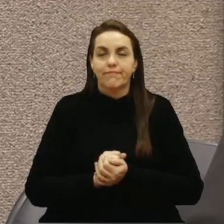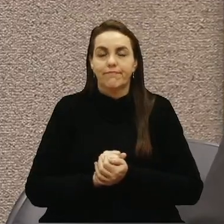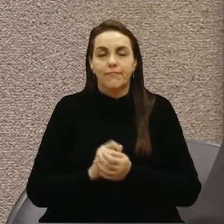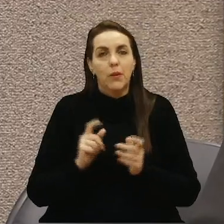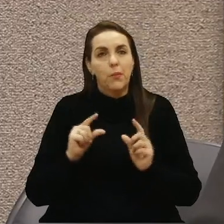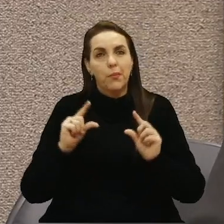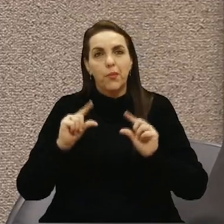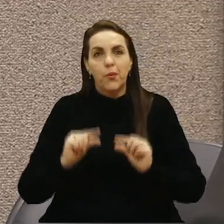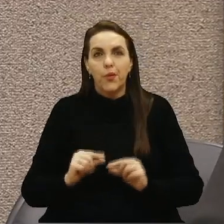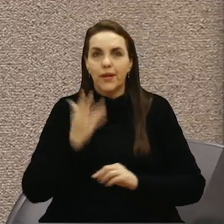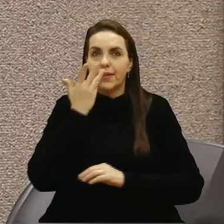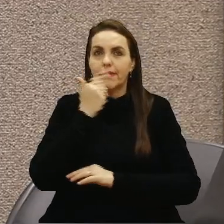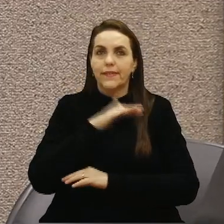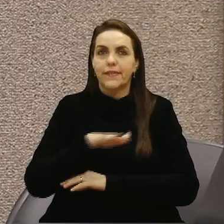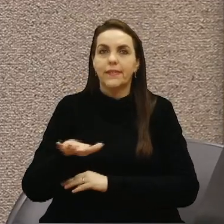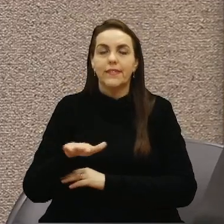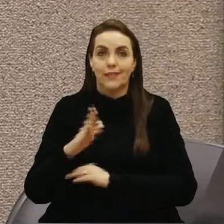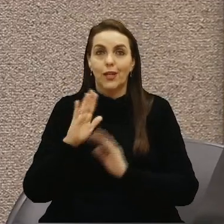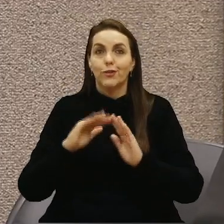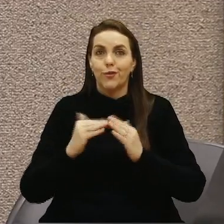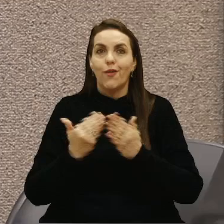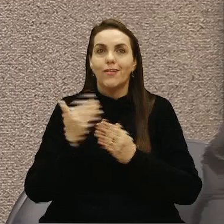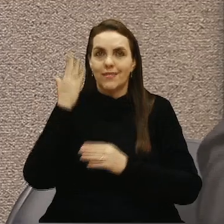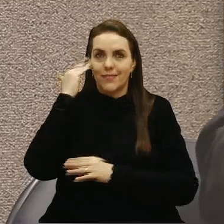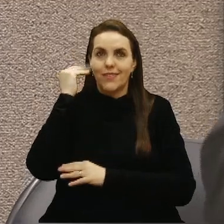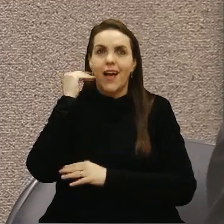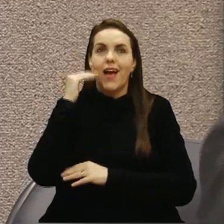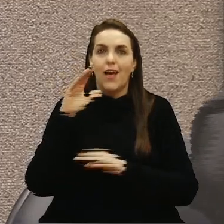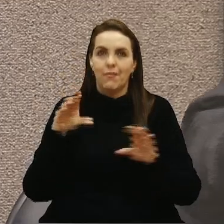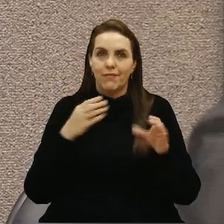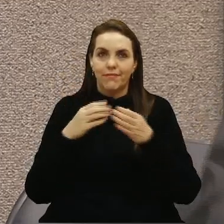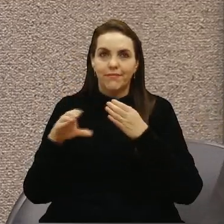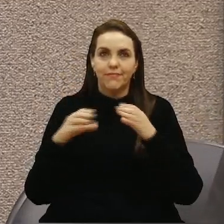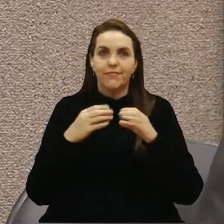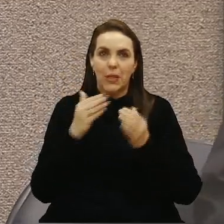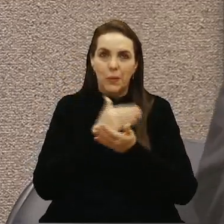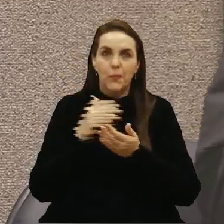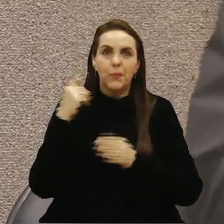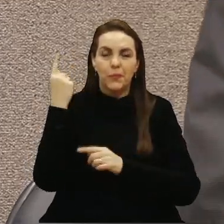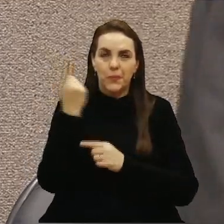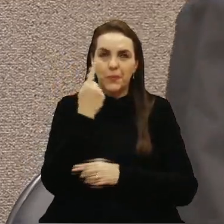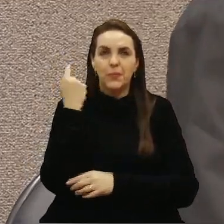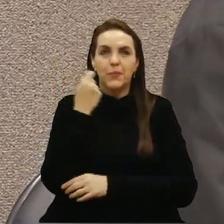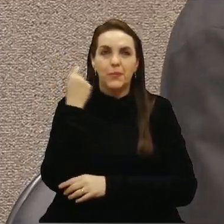poucas crianças nas escolas sabem cantar uma música gaúcha do início ao fim. Então,